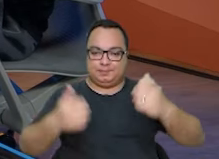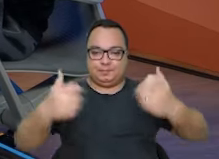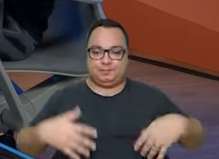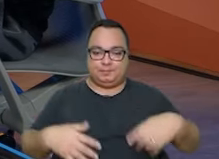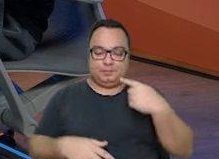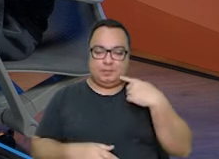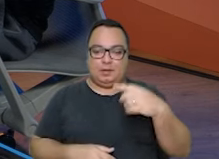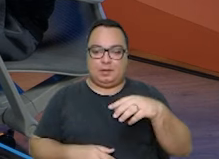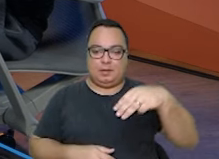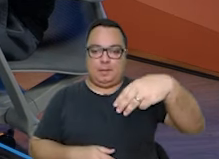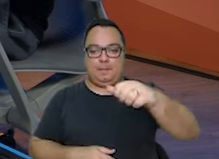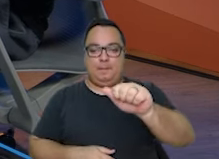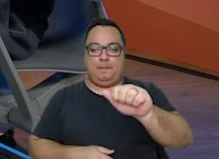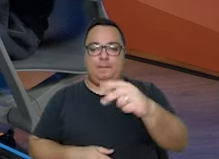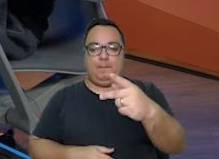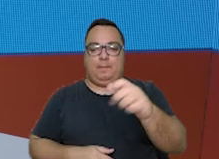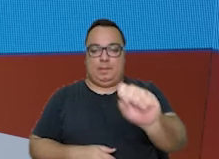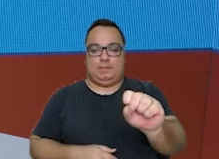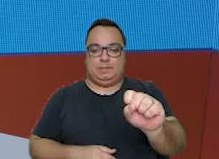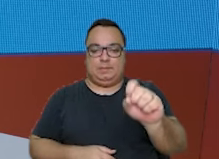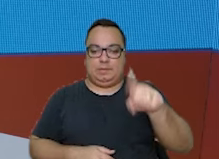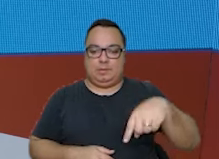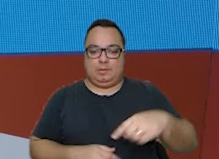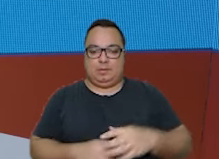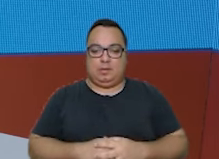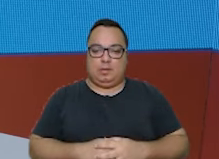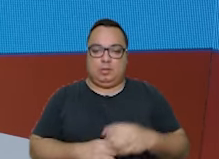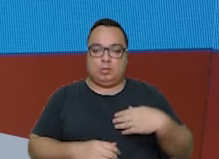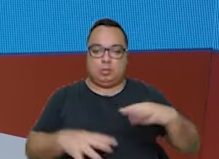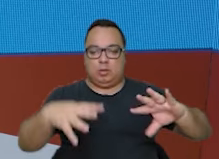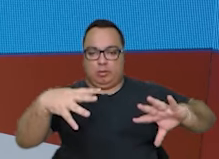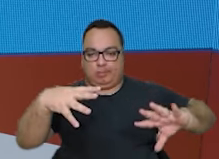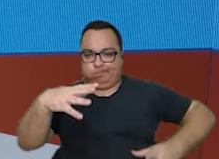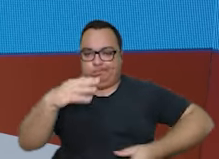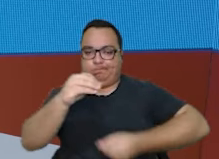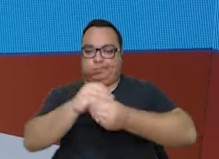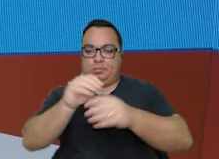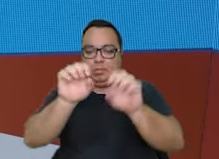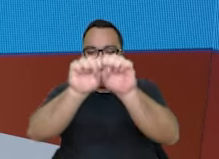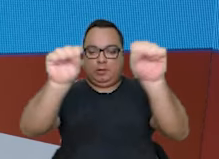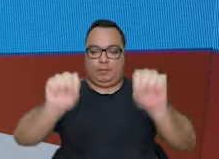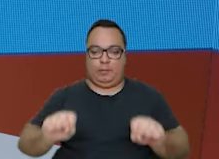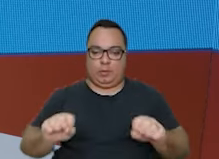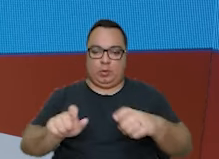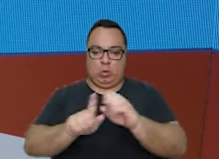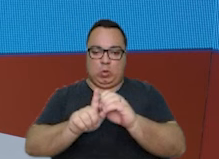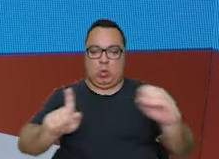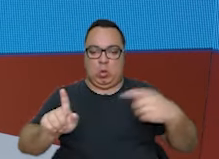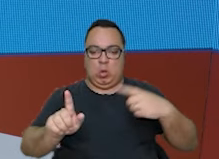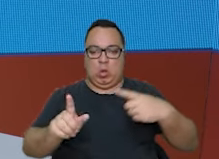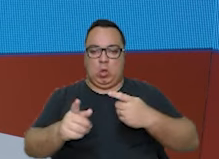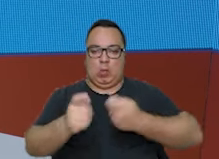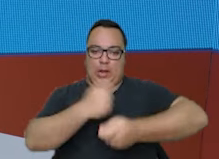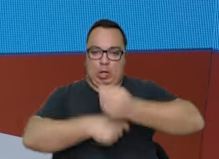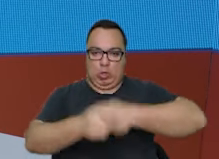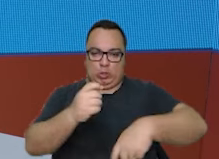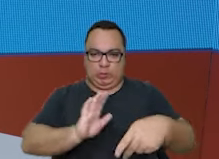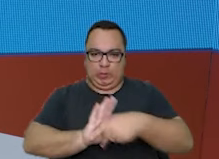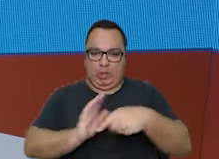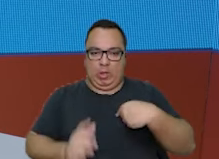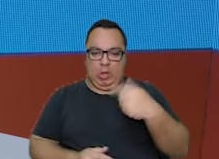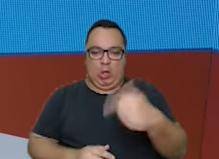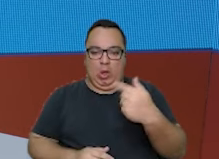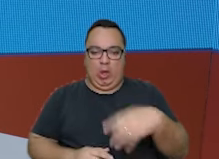é o meps agora é Eles simplesmente integraram né hoje a plataforma Google meu negócio não existe mais agora ela tá